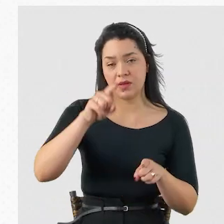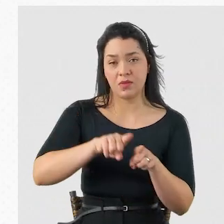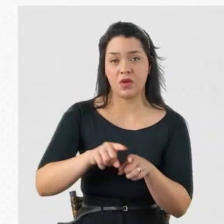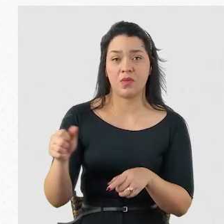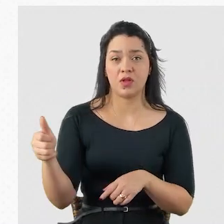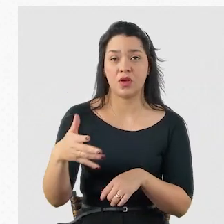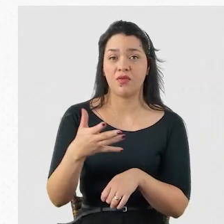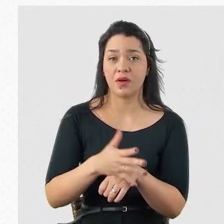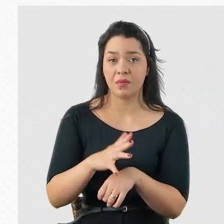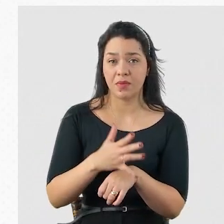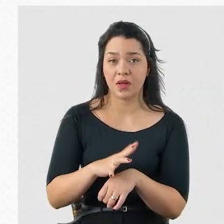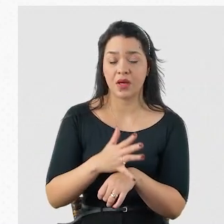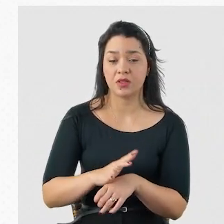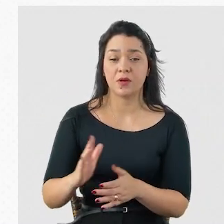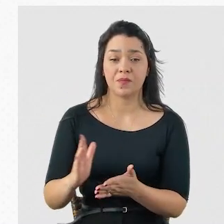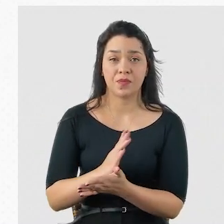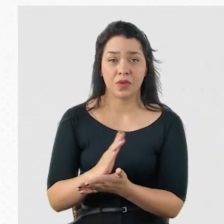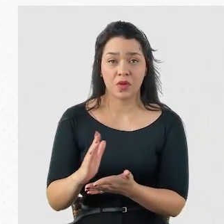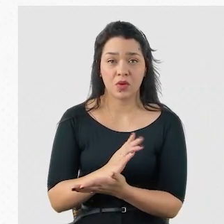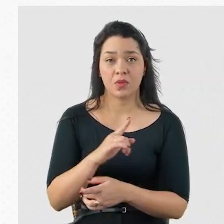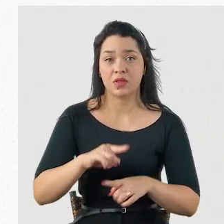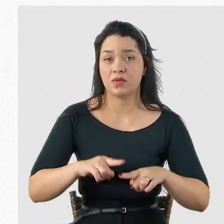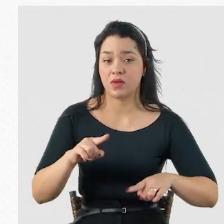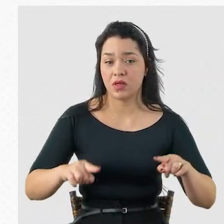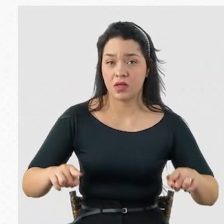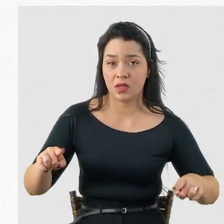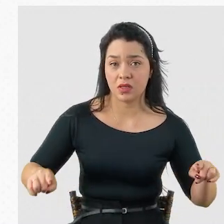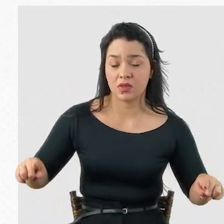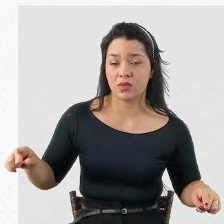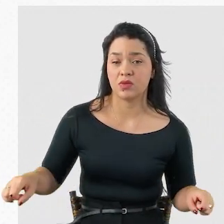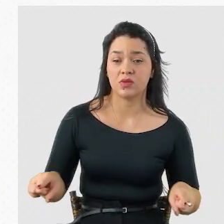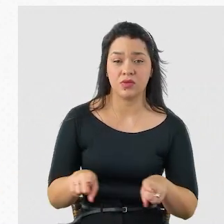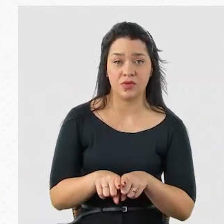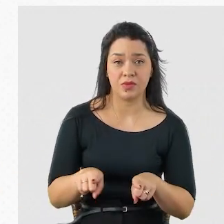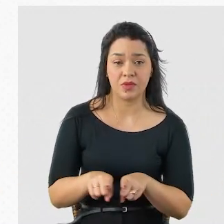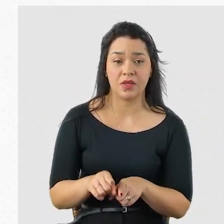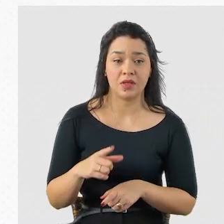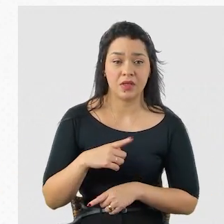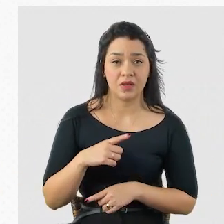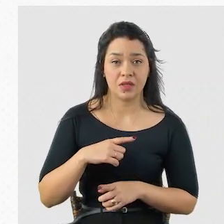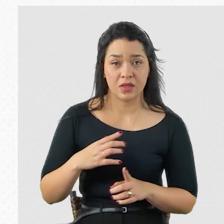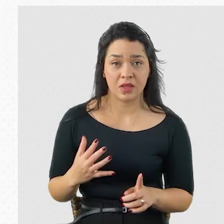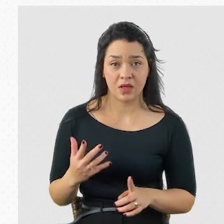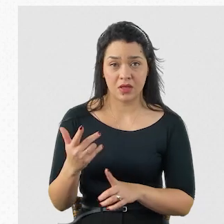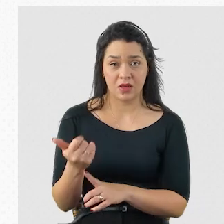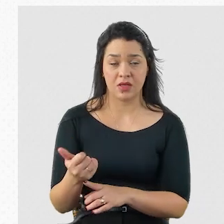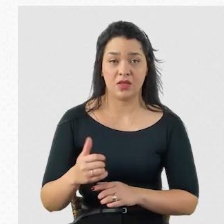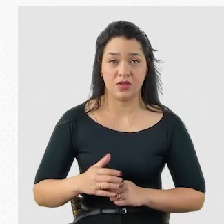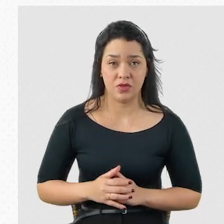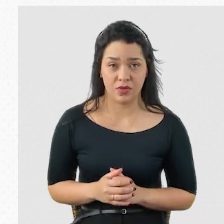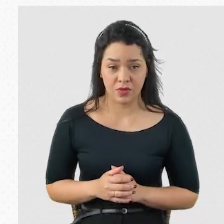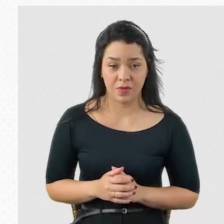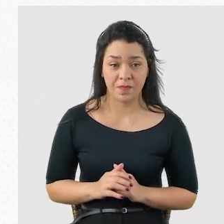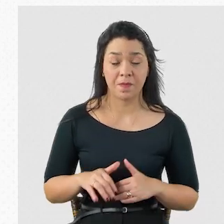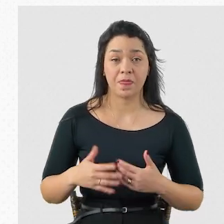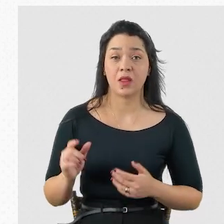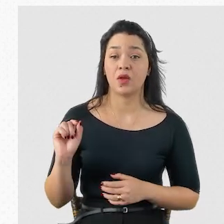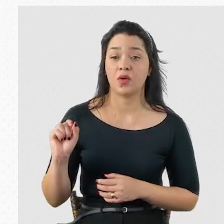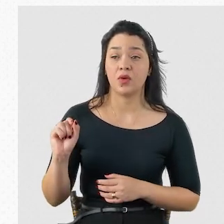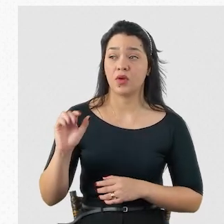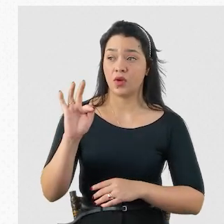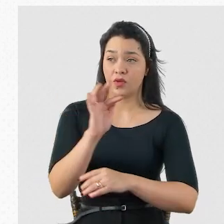prática, né? Algumas variações, alguns ganchos, alguns braços da arte e dessa decolonialidade. O